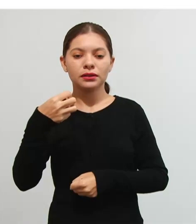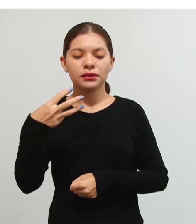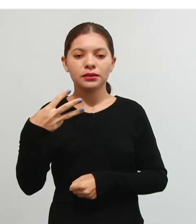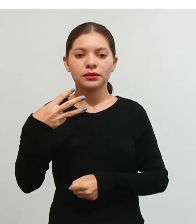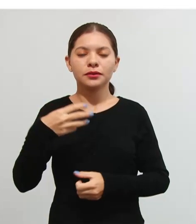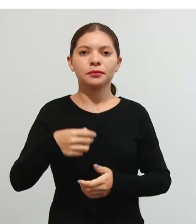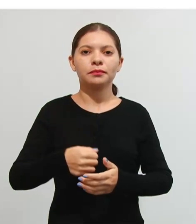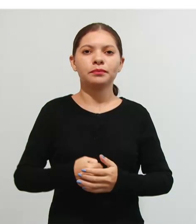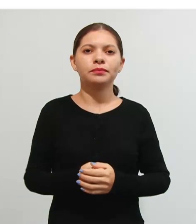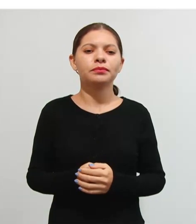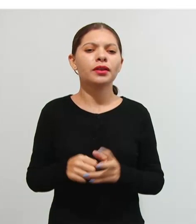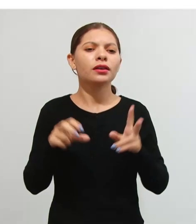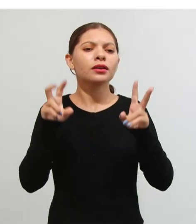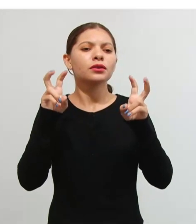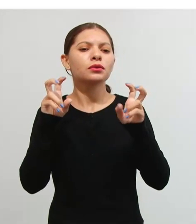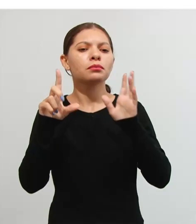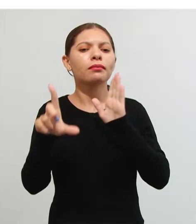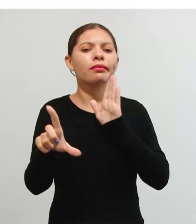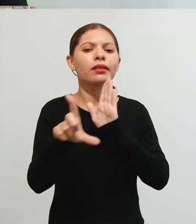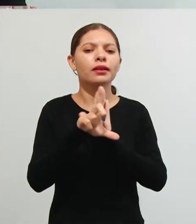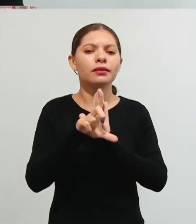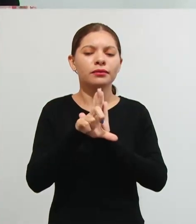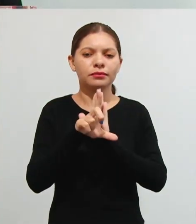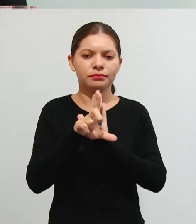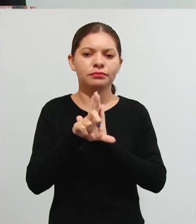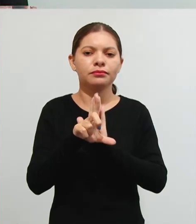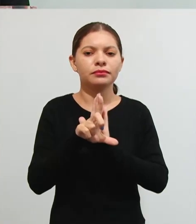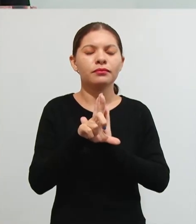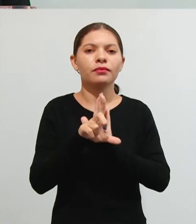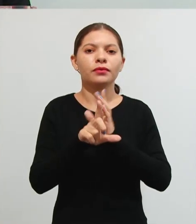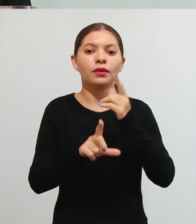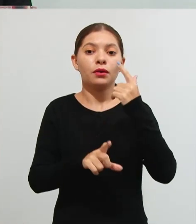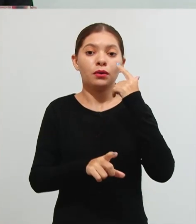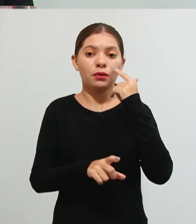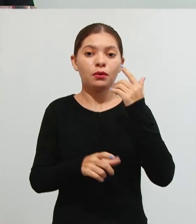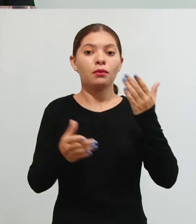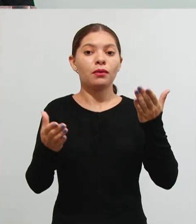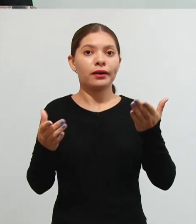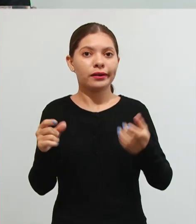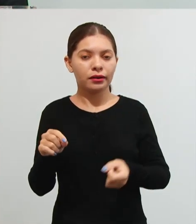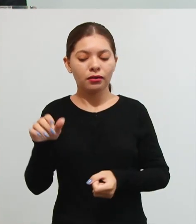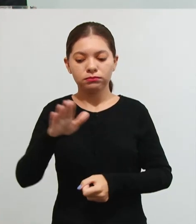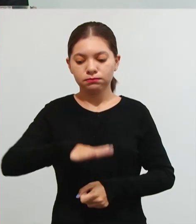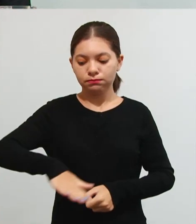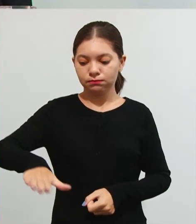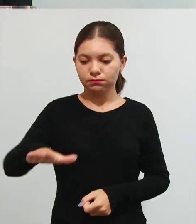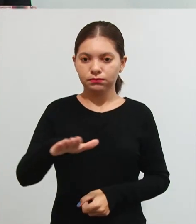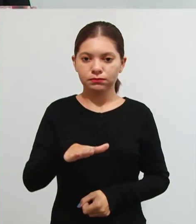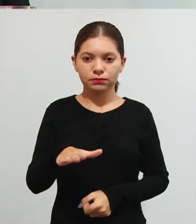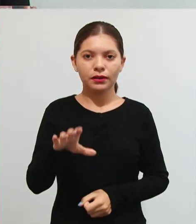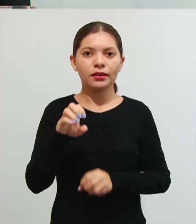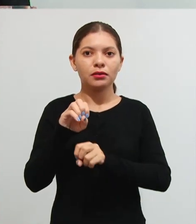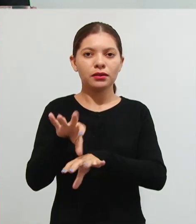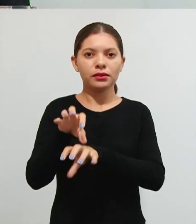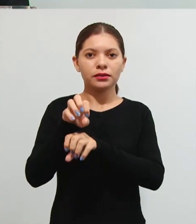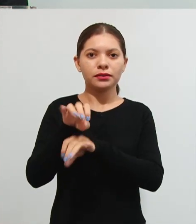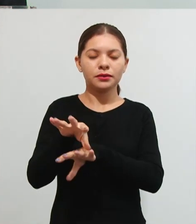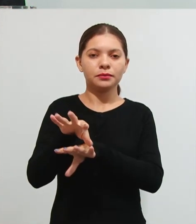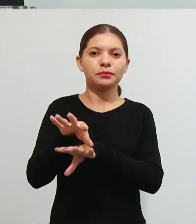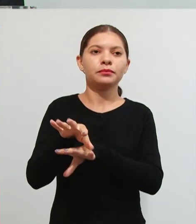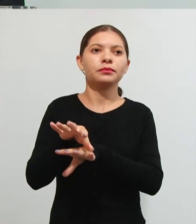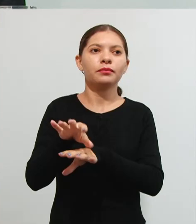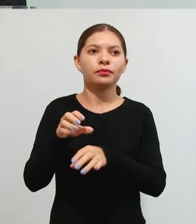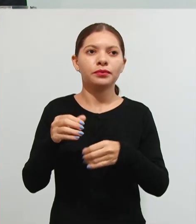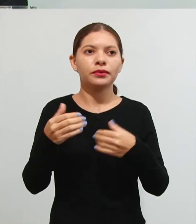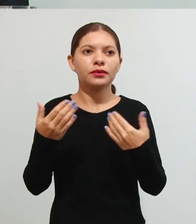E sobre as legislações, né? Trazendo para o nosso campo da educação. Trazendo para o campo da educação, então,